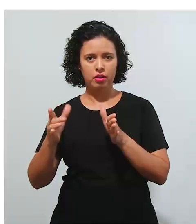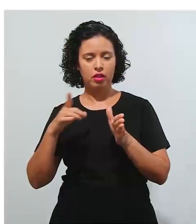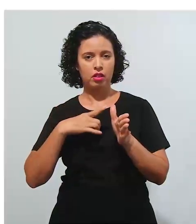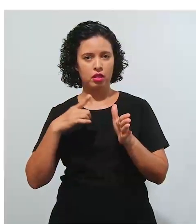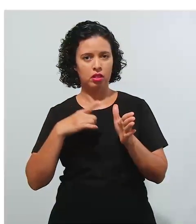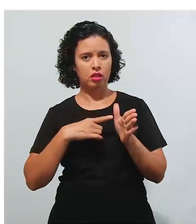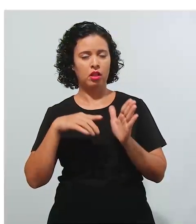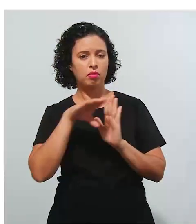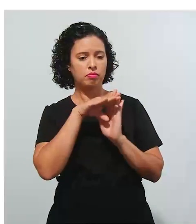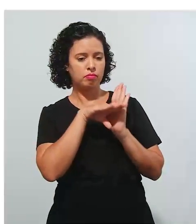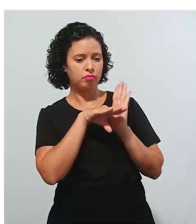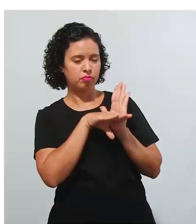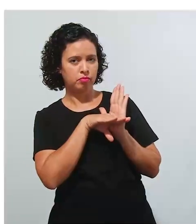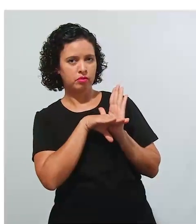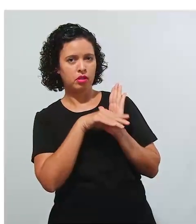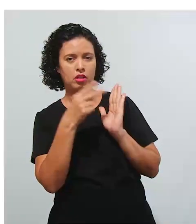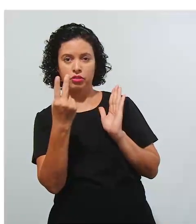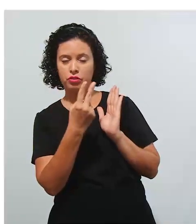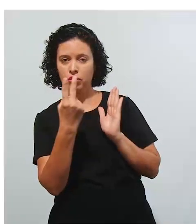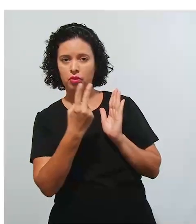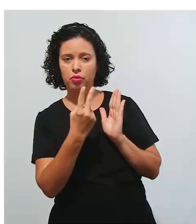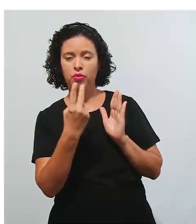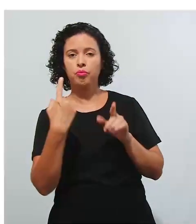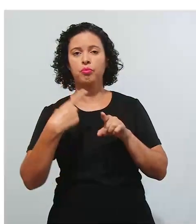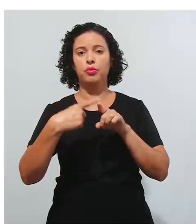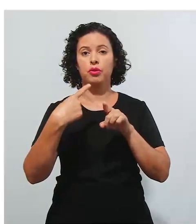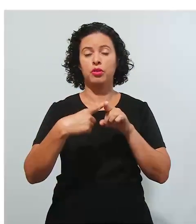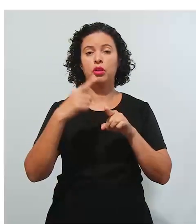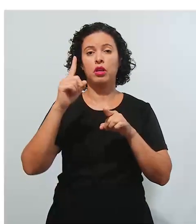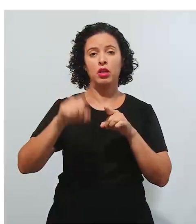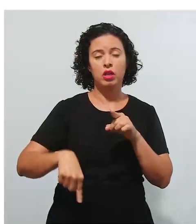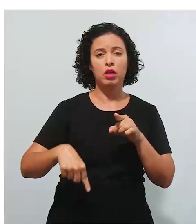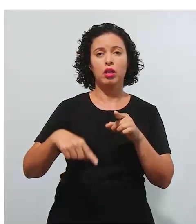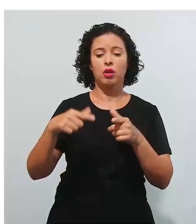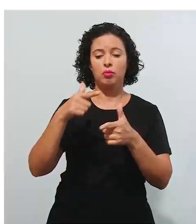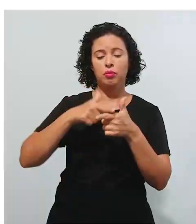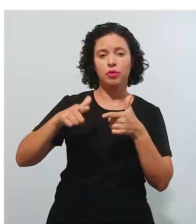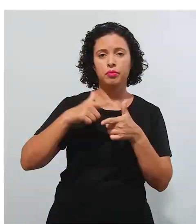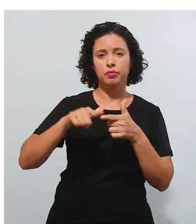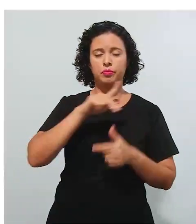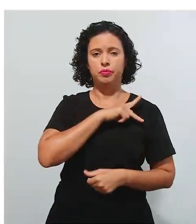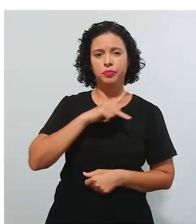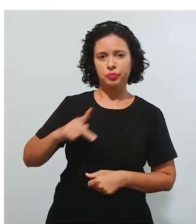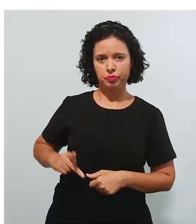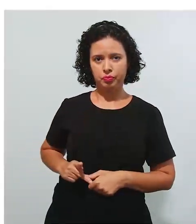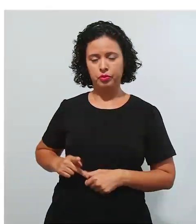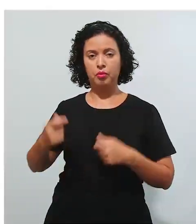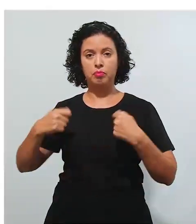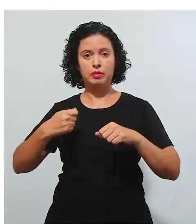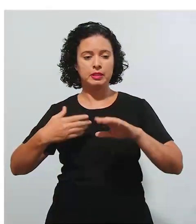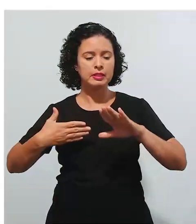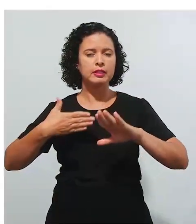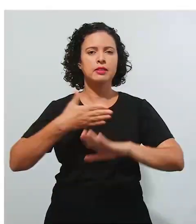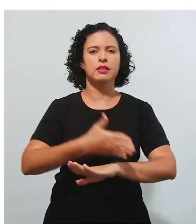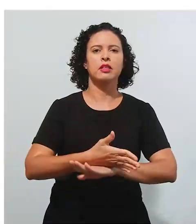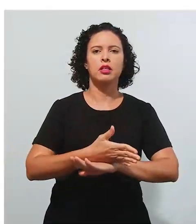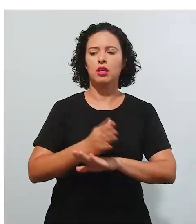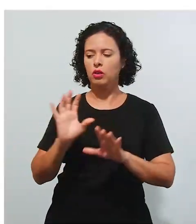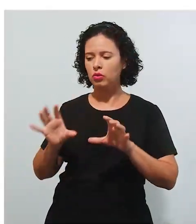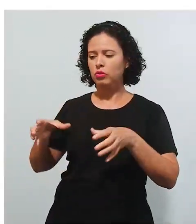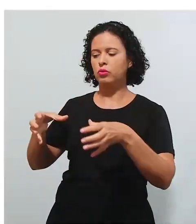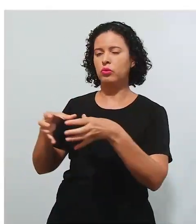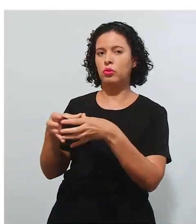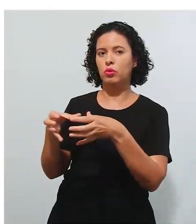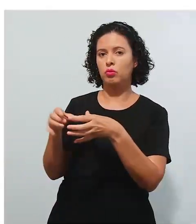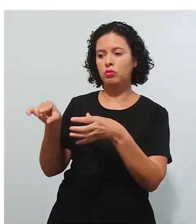uma segunda etapa, é onde o problema público deve entrar. Para isso, os grupos de interesse devem pressionar o legislativo